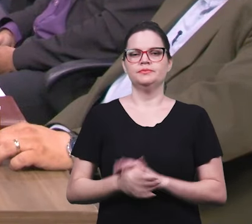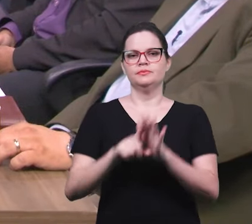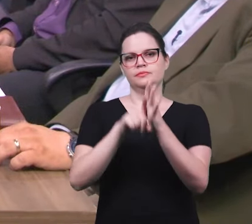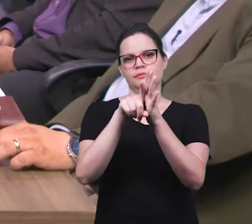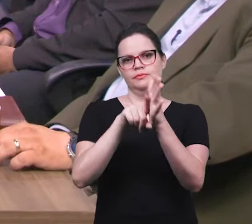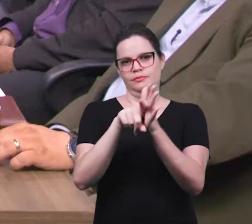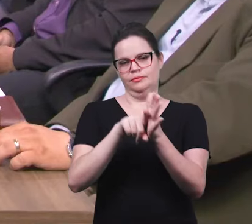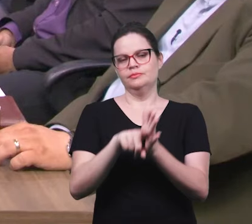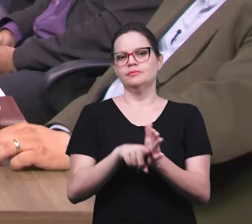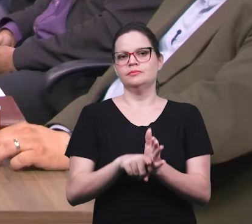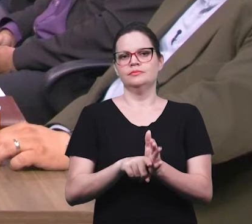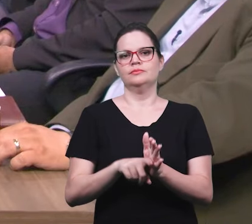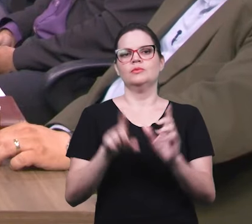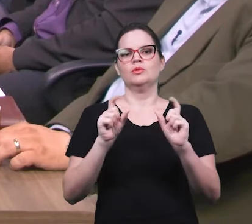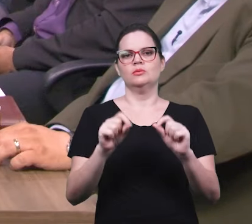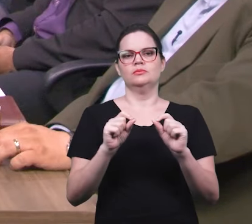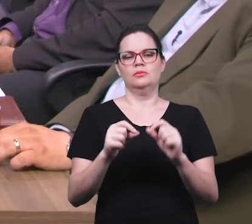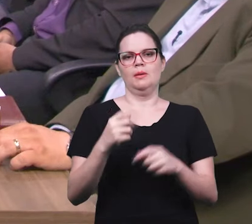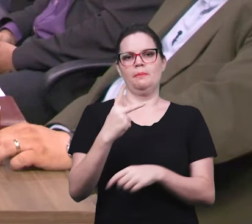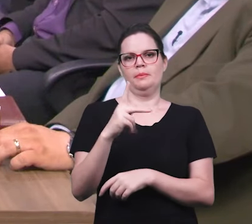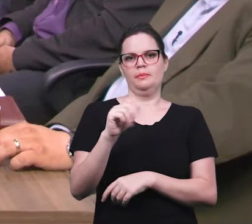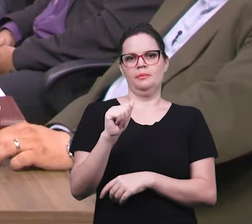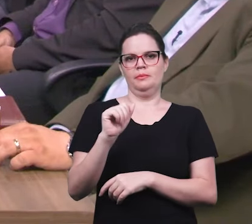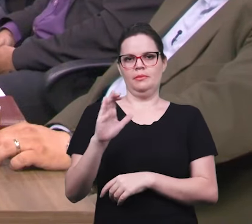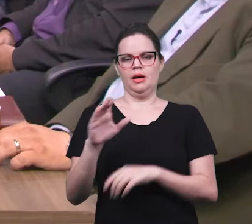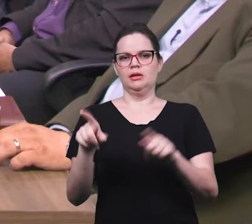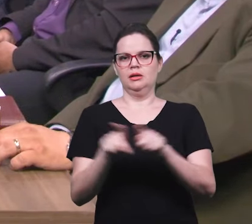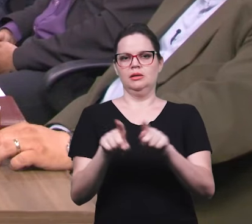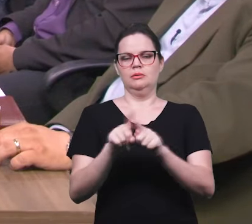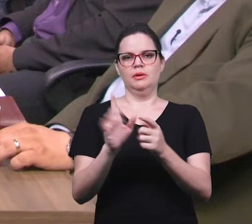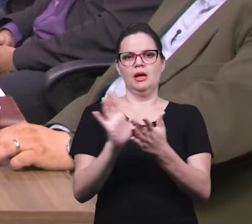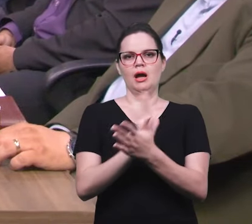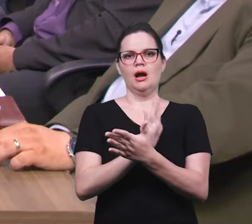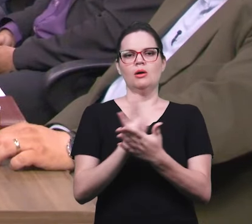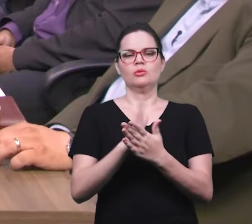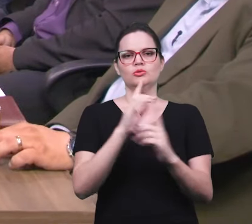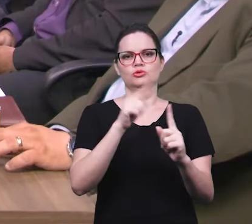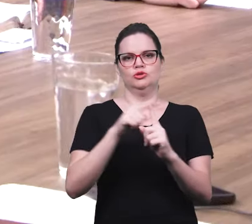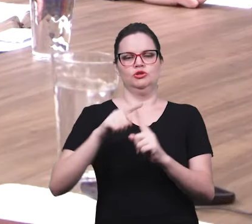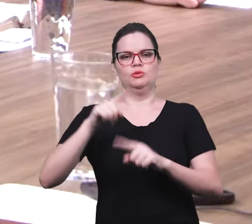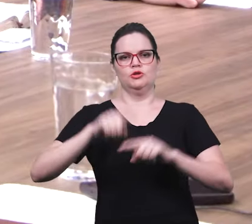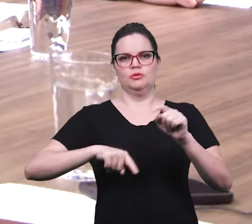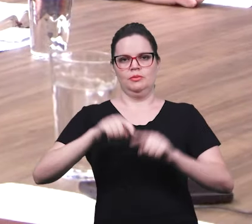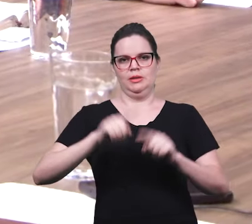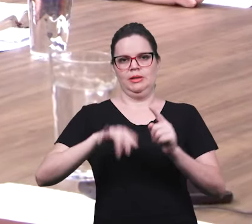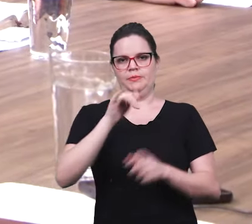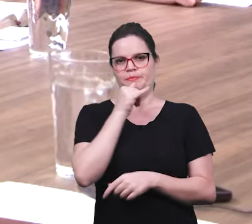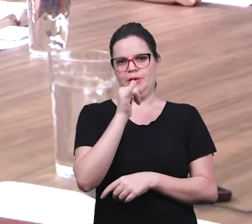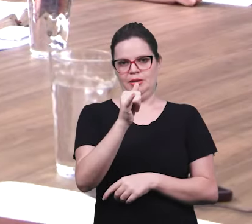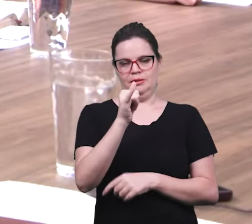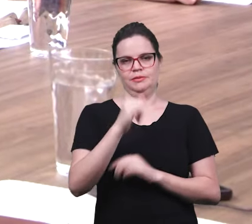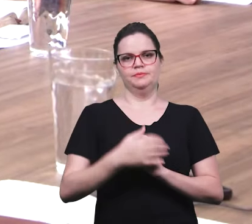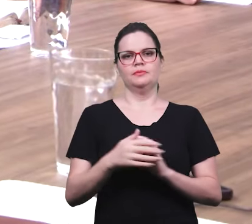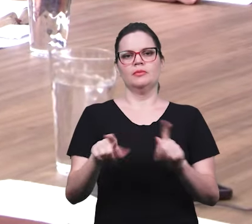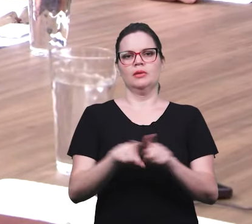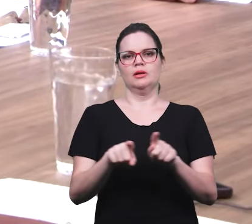pesquisa são aplicações de PAC, projeto de dispositivos eletromagnéticos. Também cálculo de